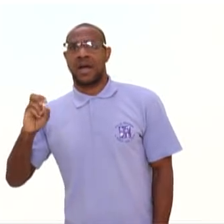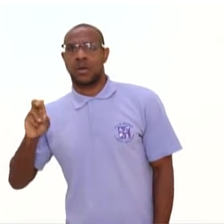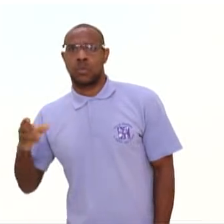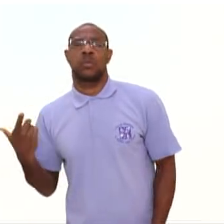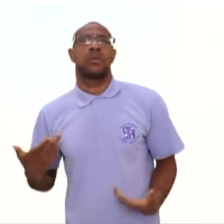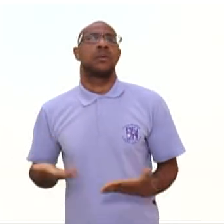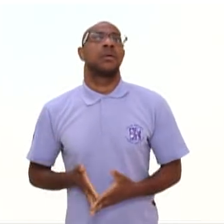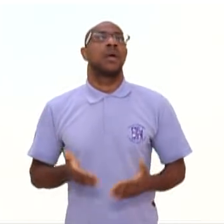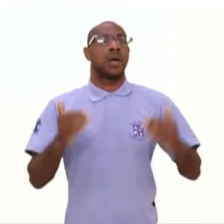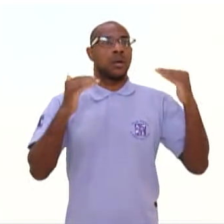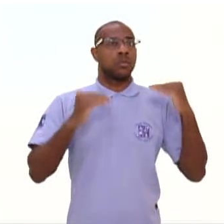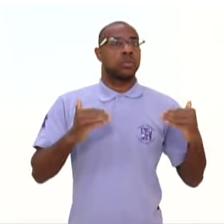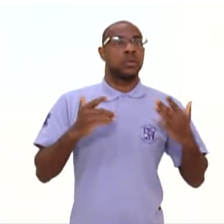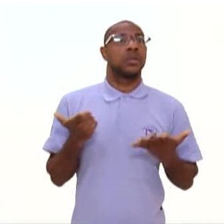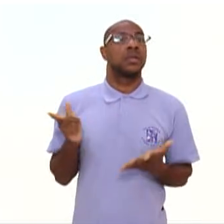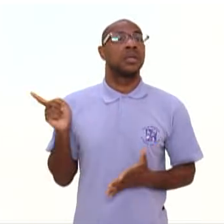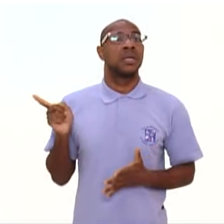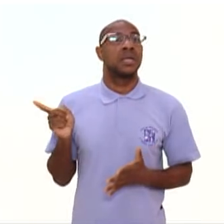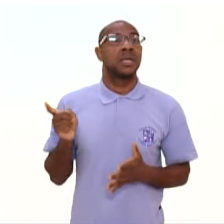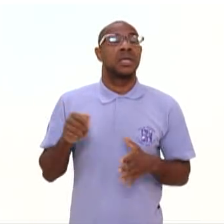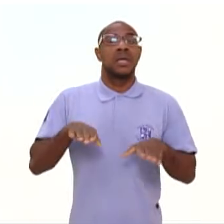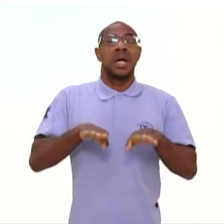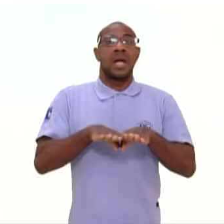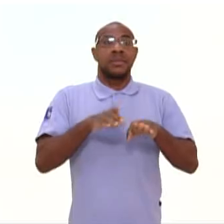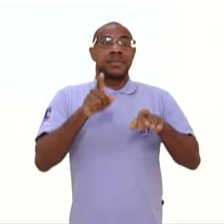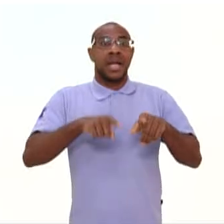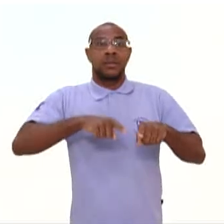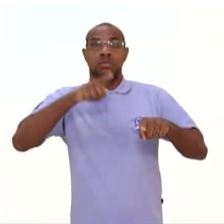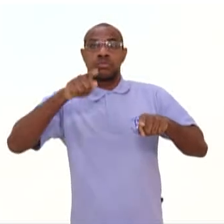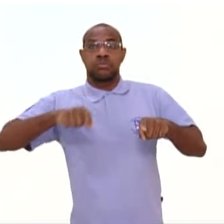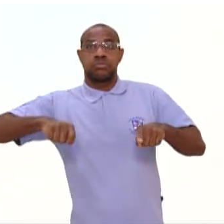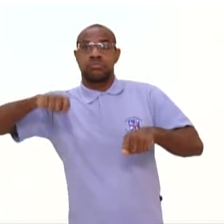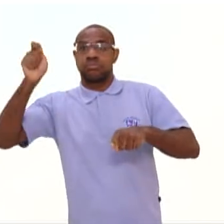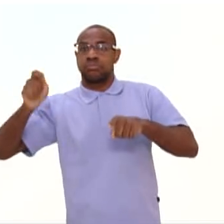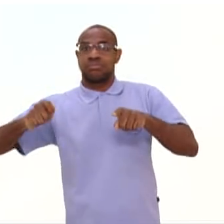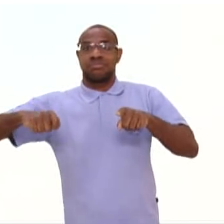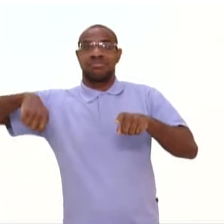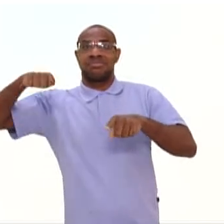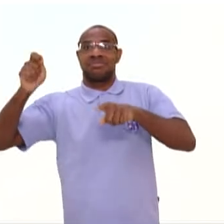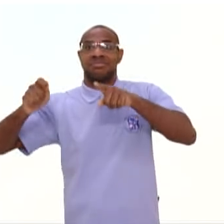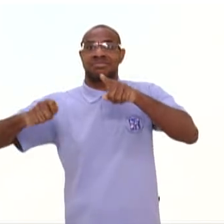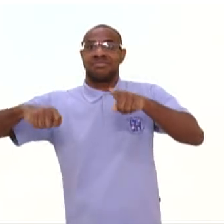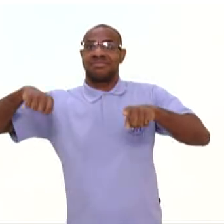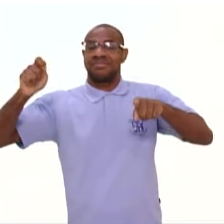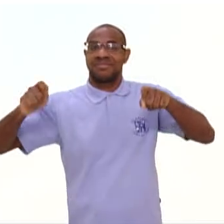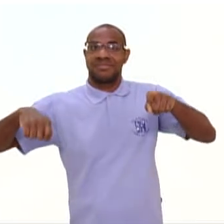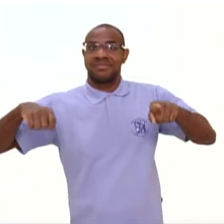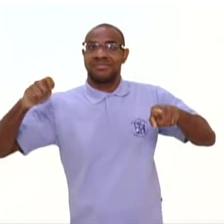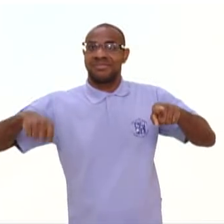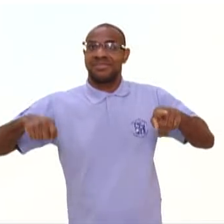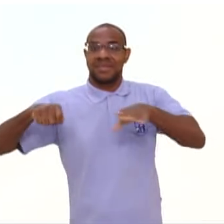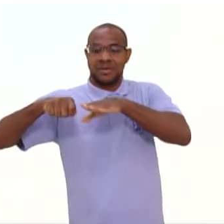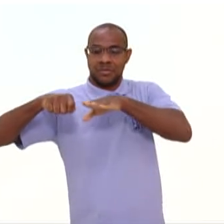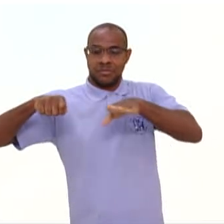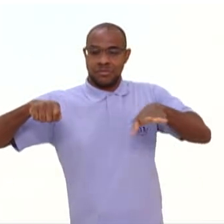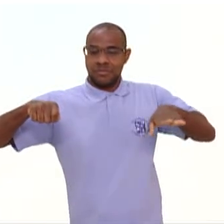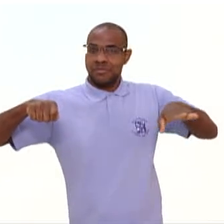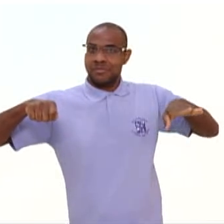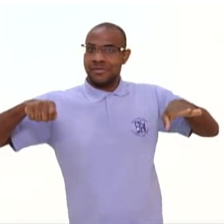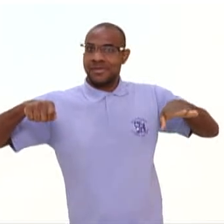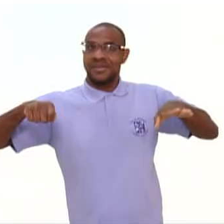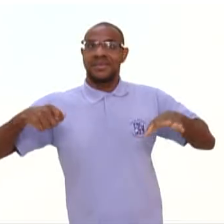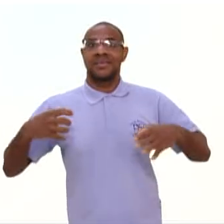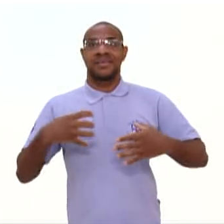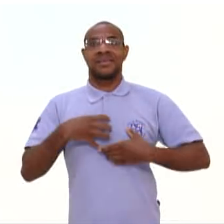A última que temos aqui, ó, nas ondas transversais, o sentido do movimento é perpendicular ao sentido de